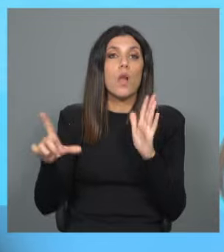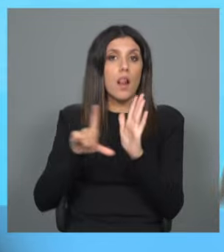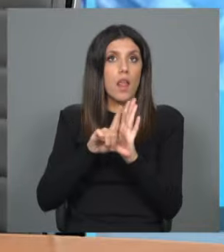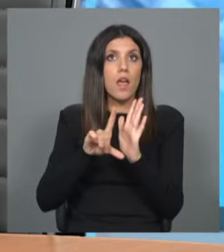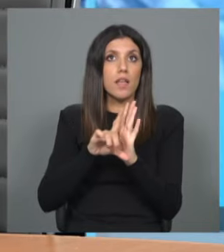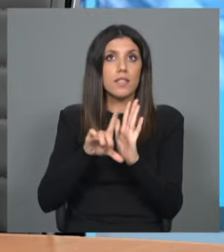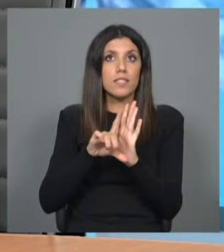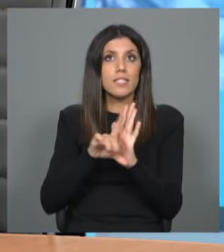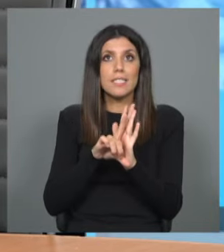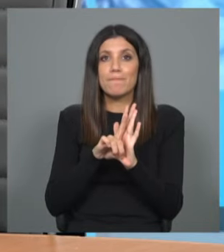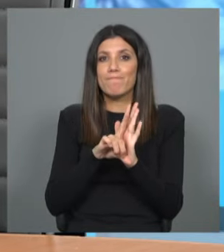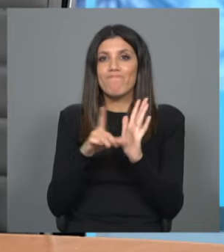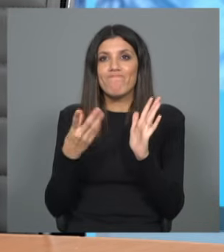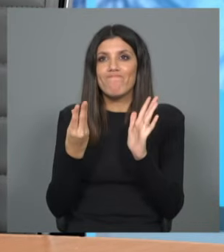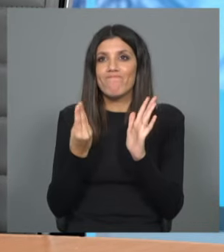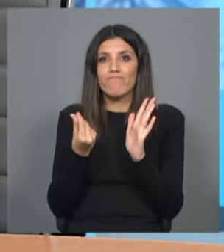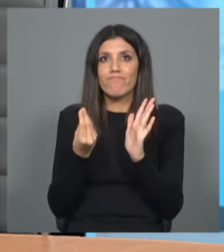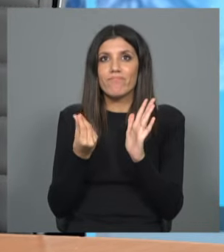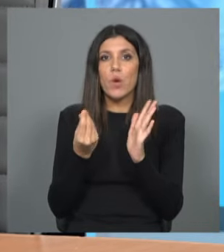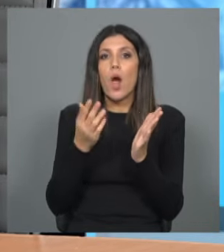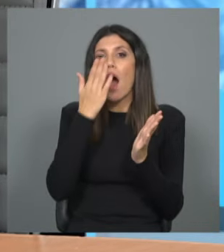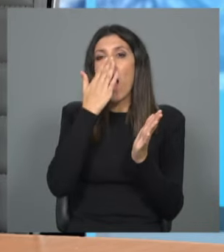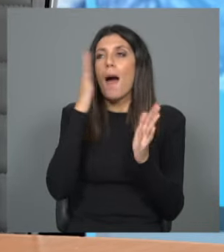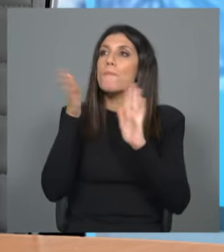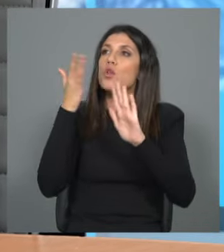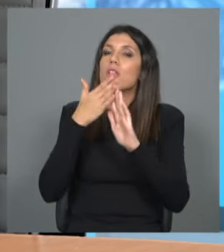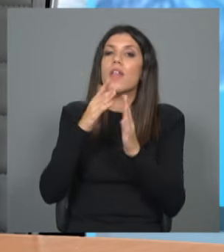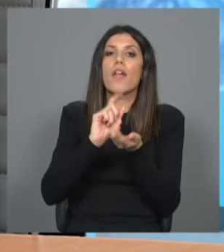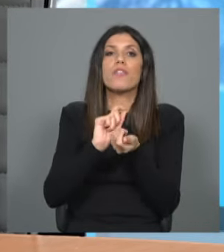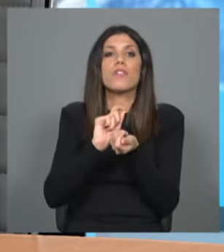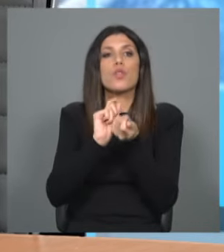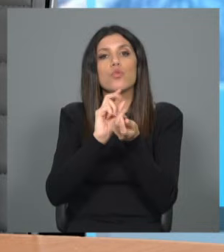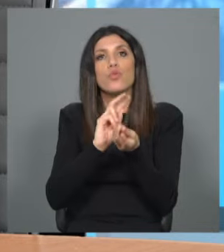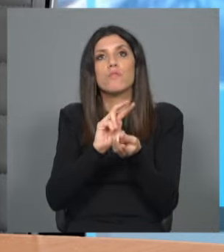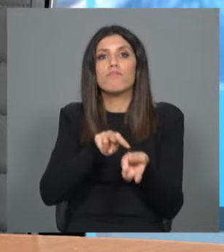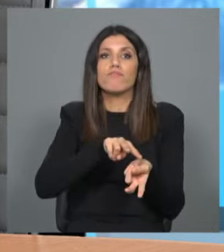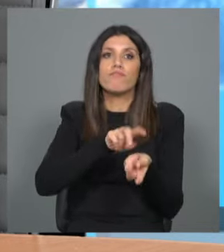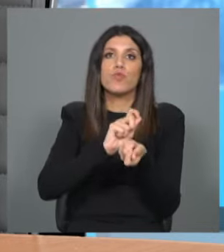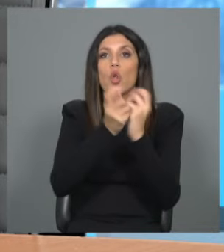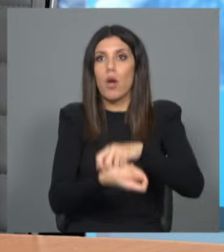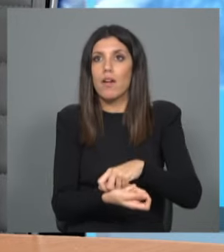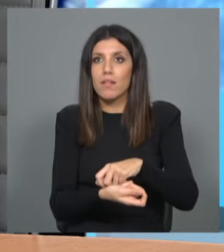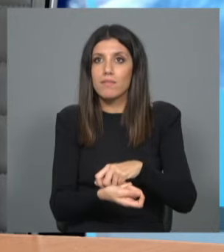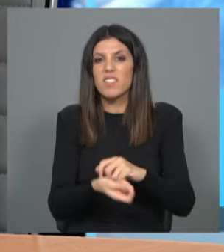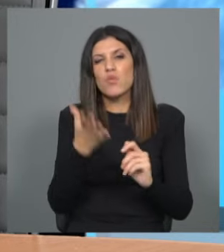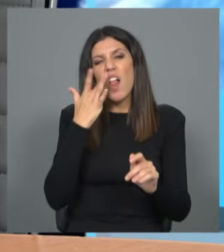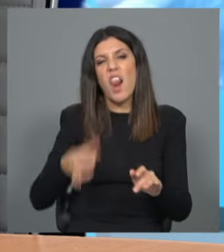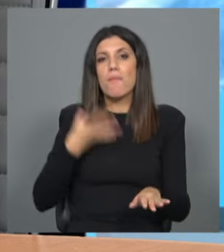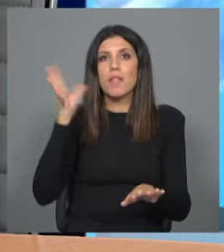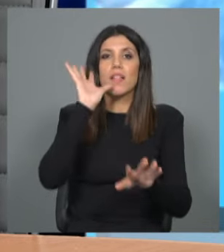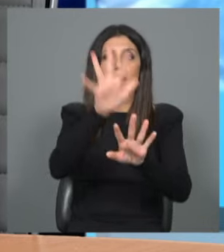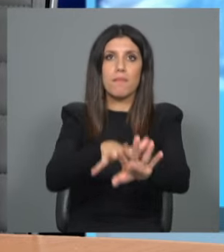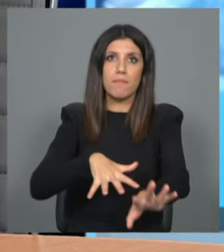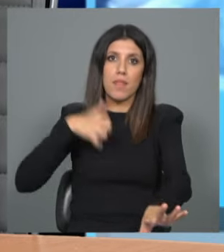perversa, porque é trocar as prioridades. E eu lamento que a Assembleia da República, que nos representa a todos, tenha assumido esta como